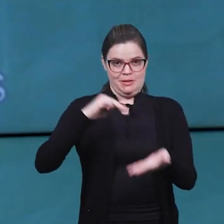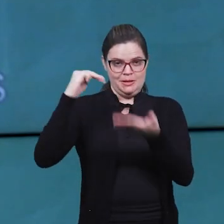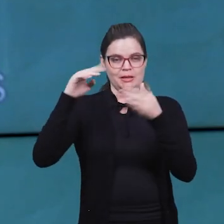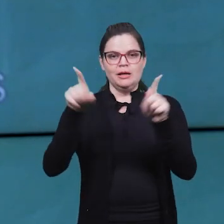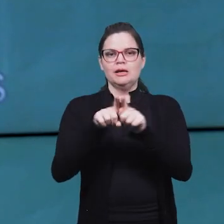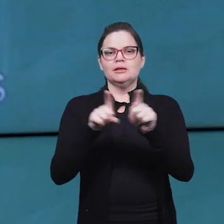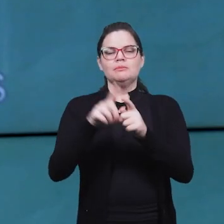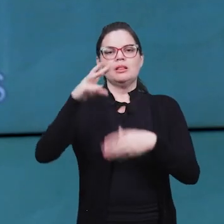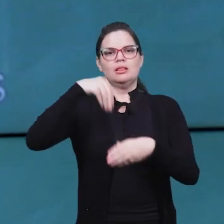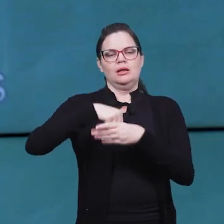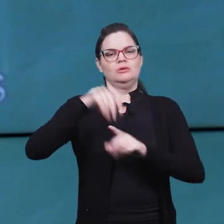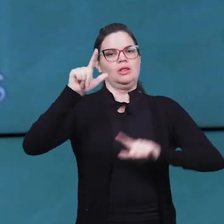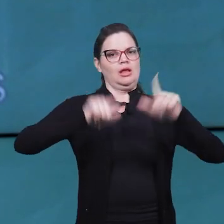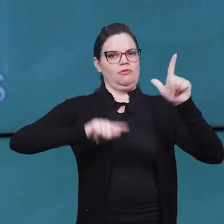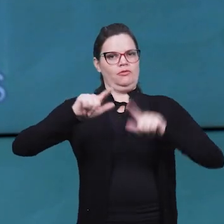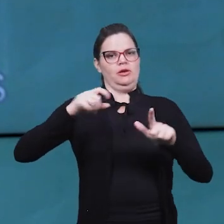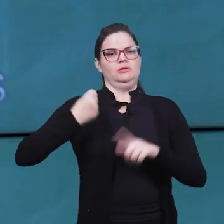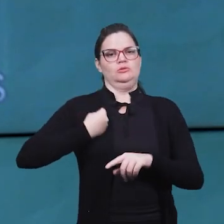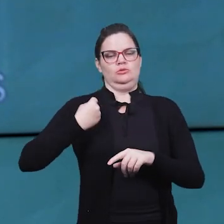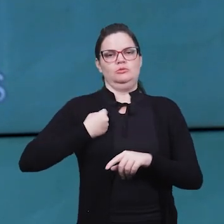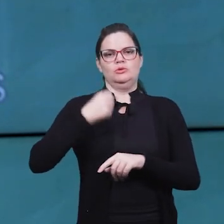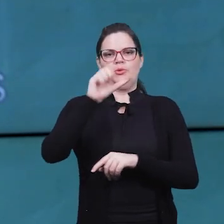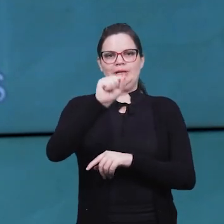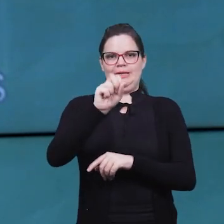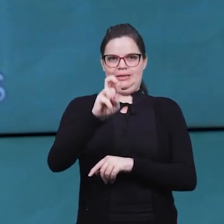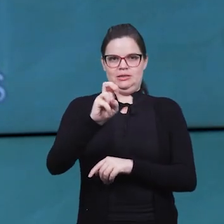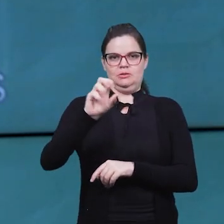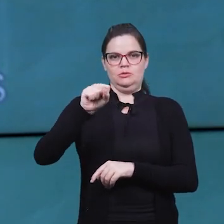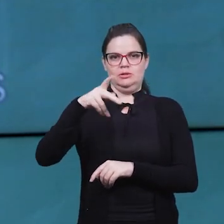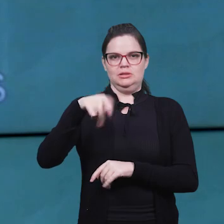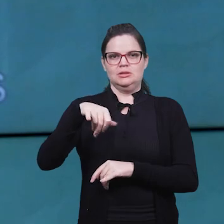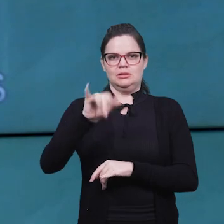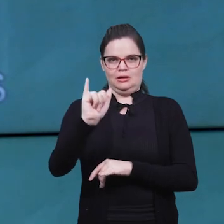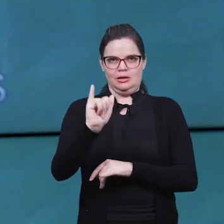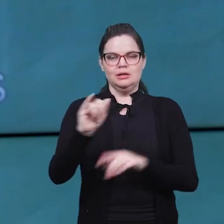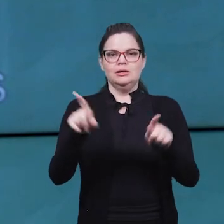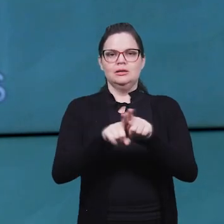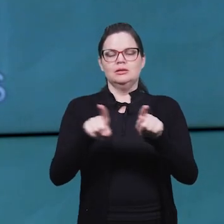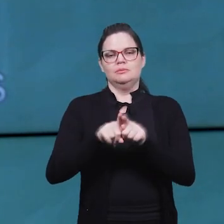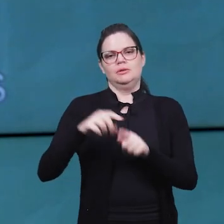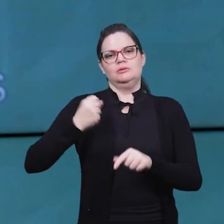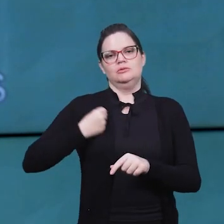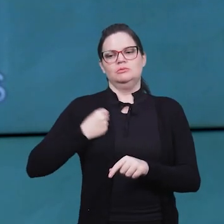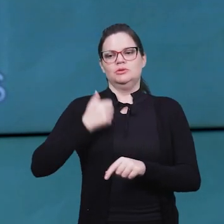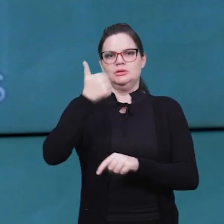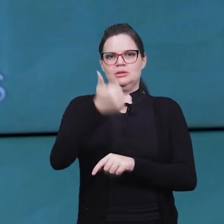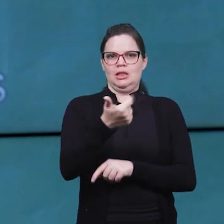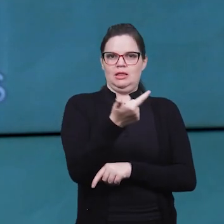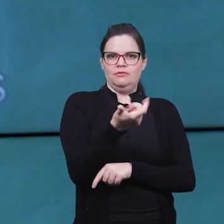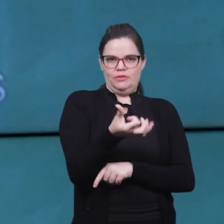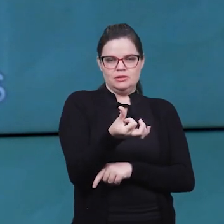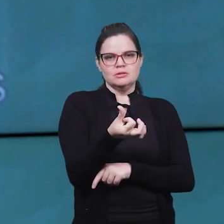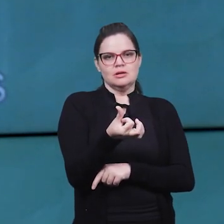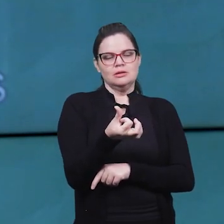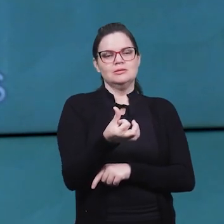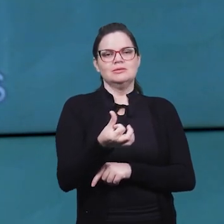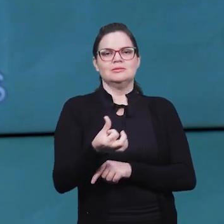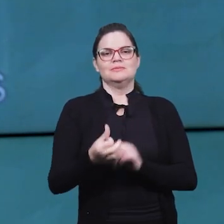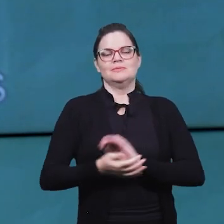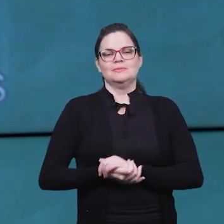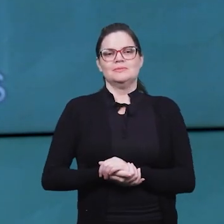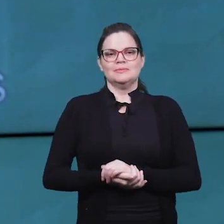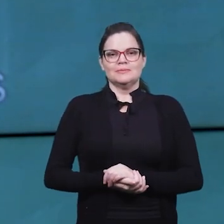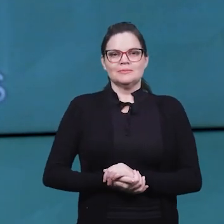também pelos canais de televisão na Sky Livre e no canal 85 e pela TVRO da Embratel pelo